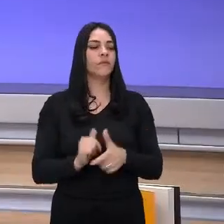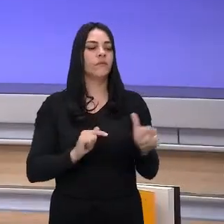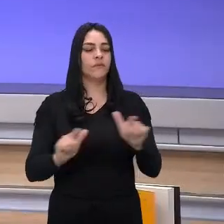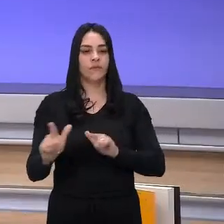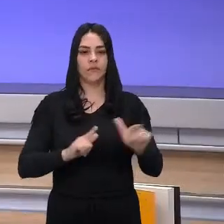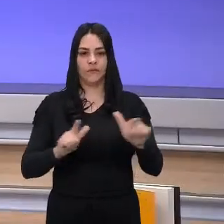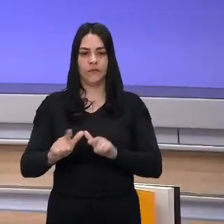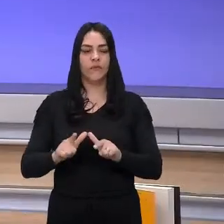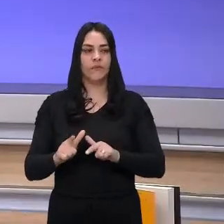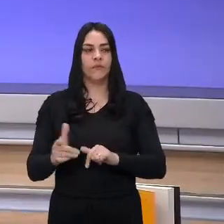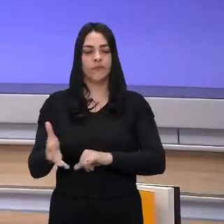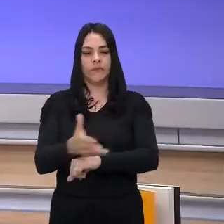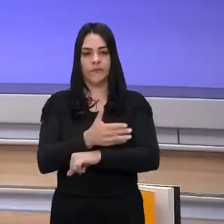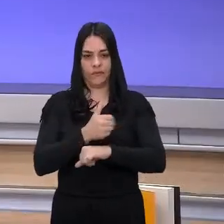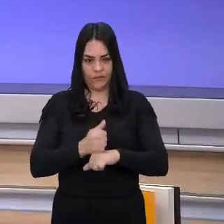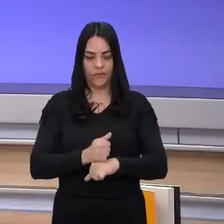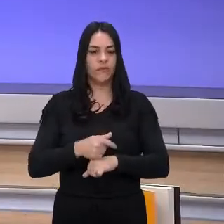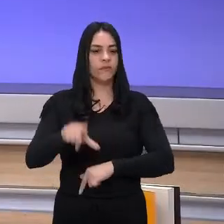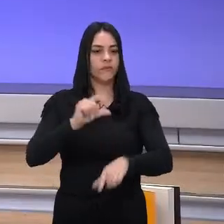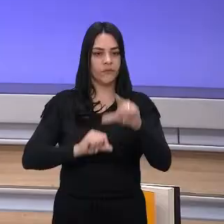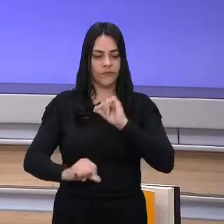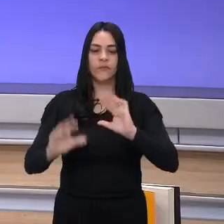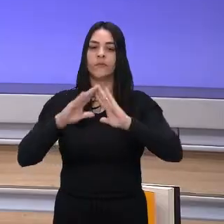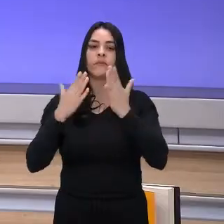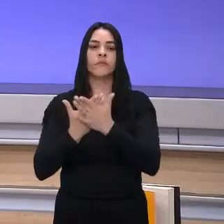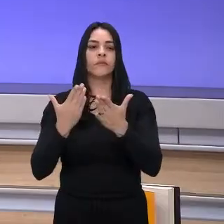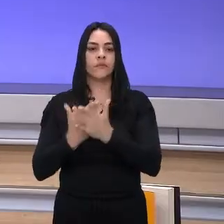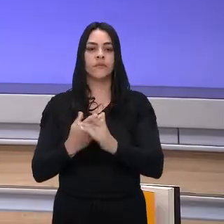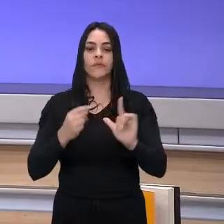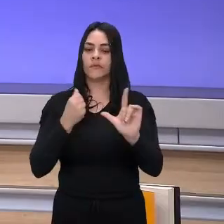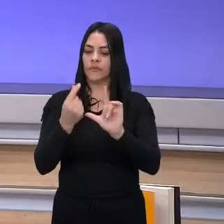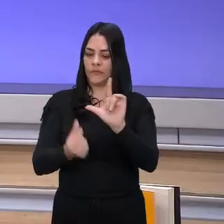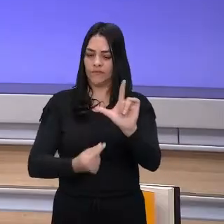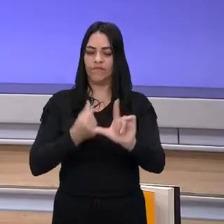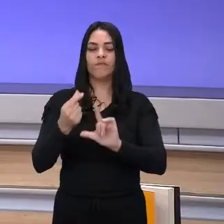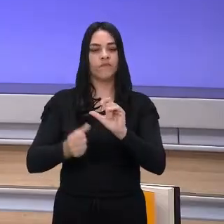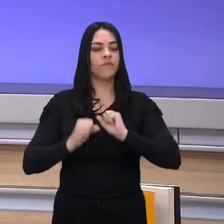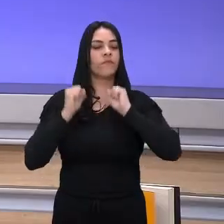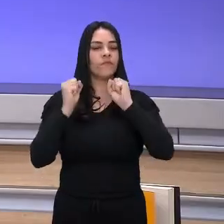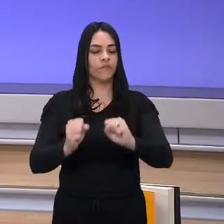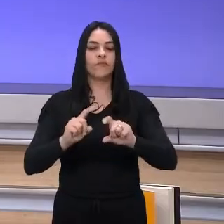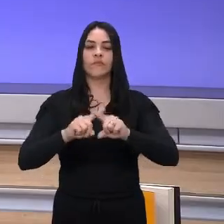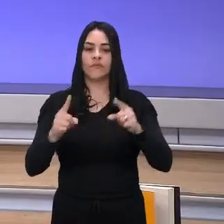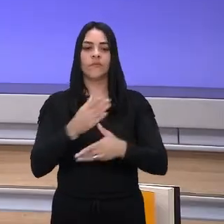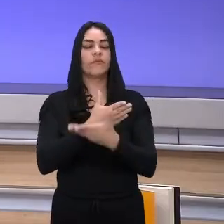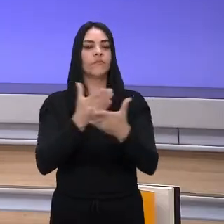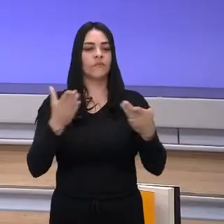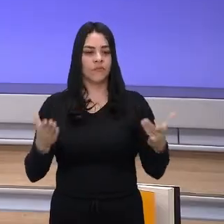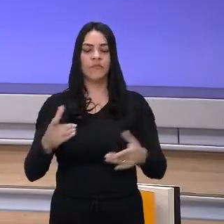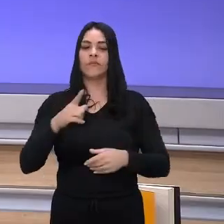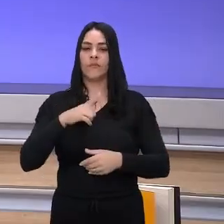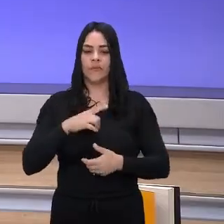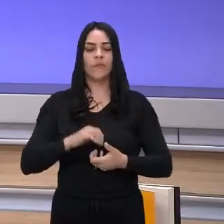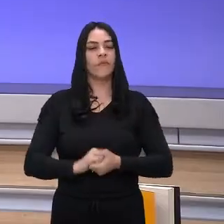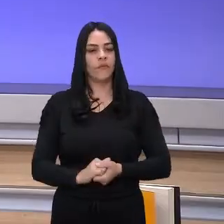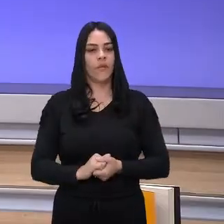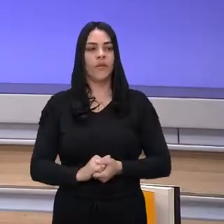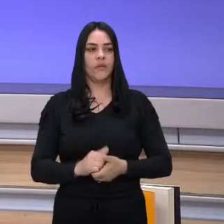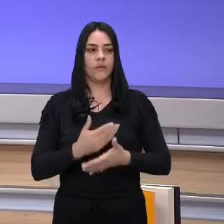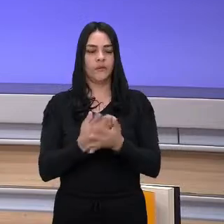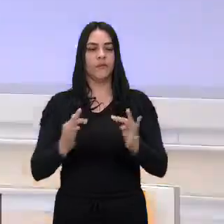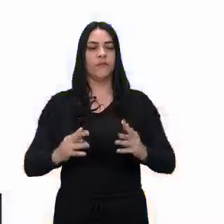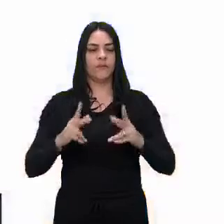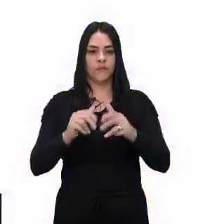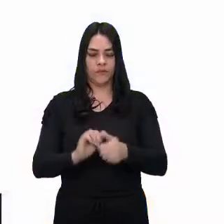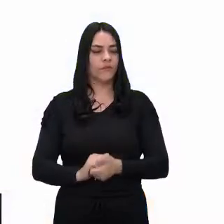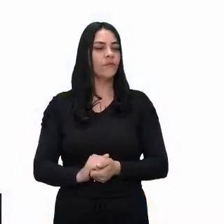Trabalhar com a coleta seletiva na escola. Pode ser de forma lúdica, pode, mas é vocês darem um pontapé inicial.